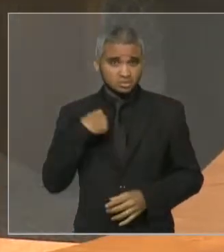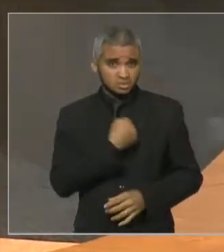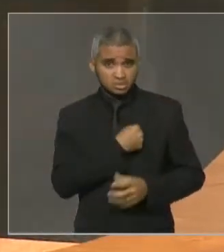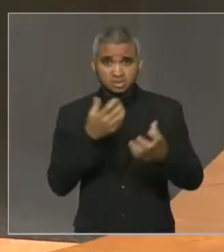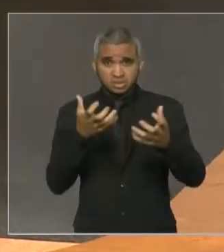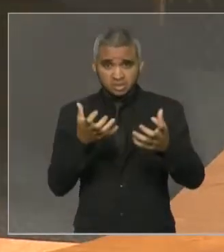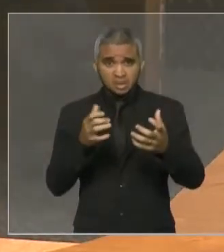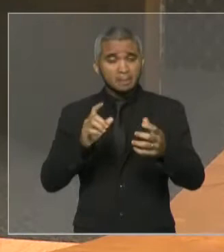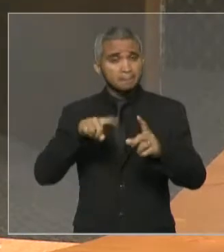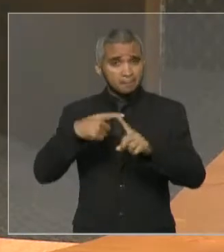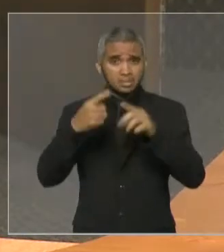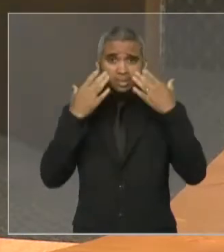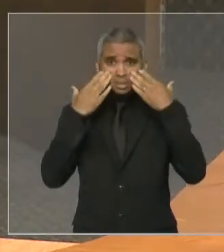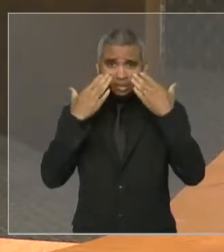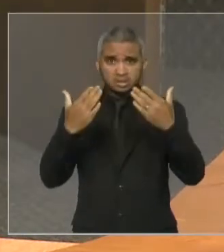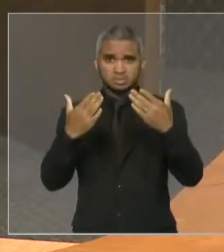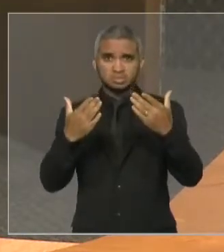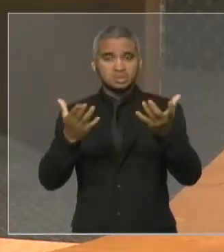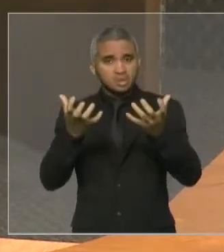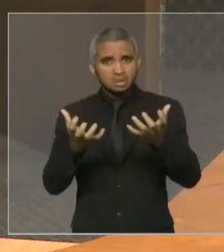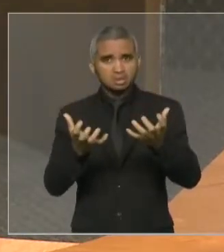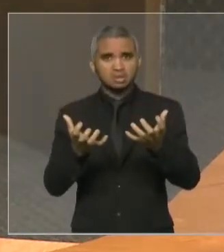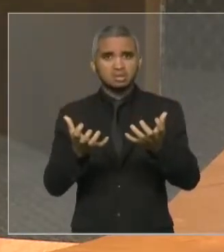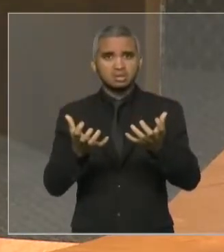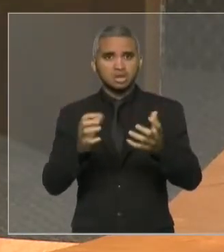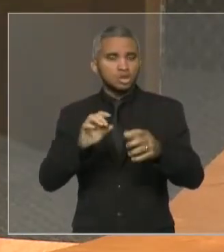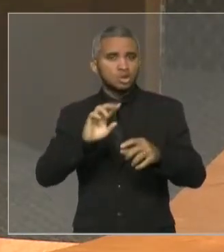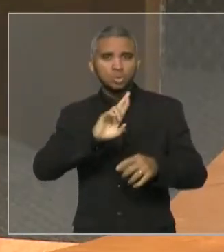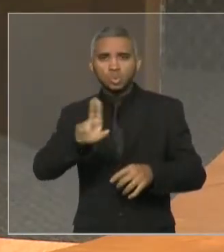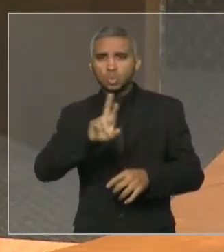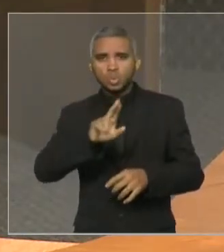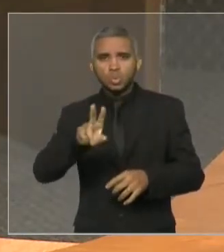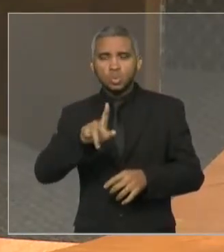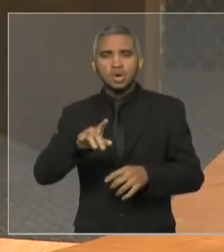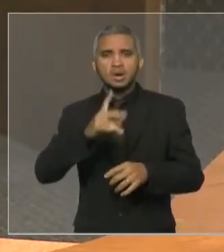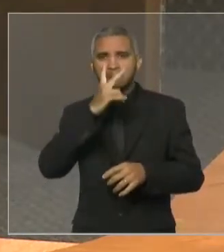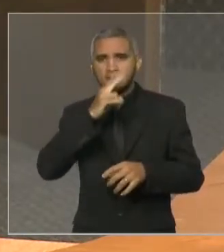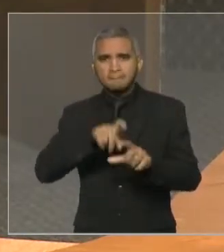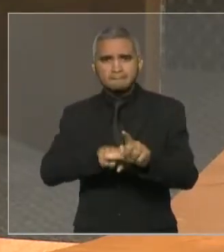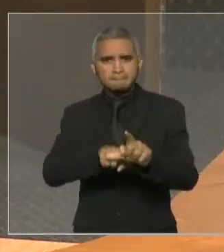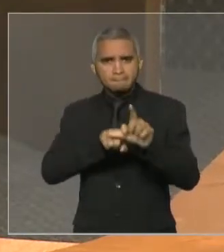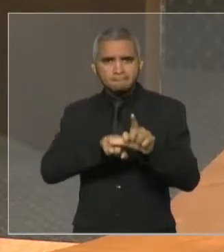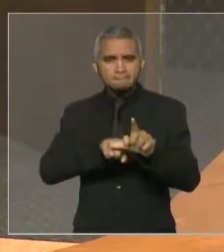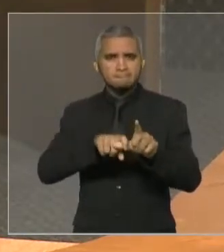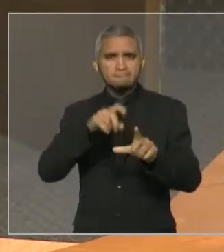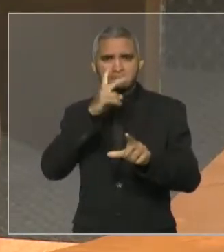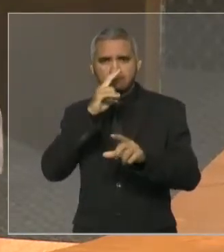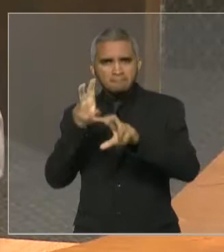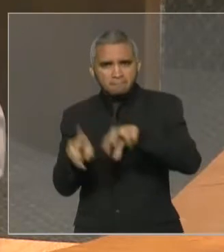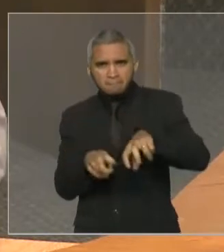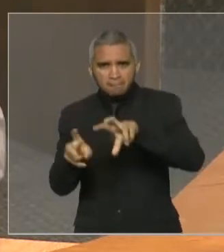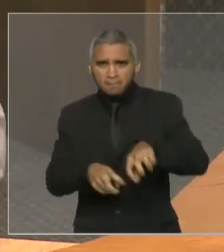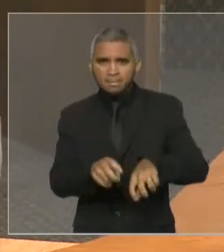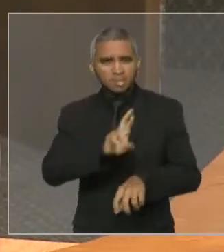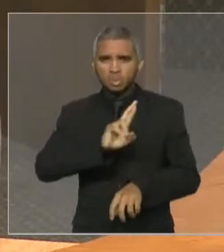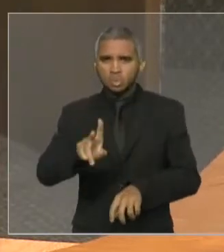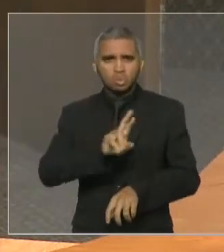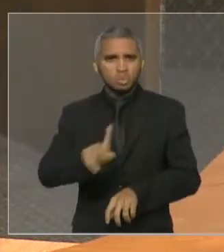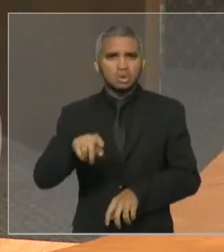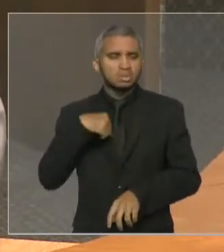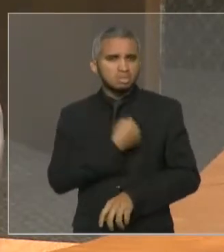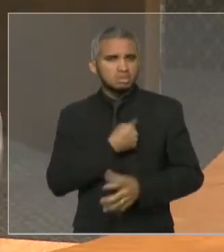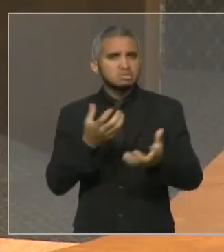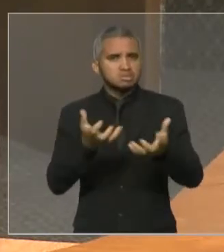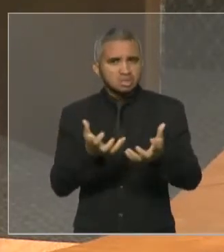mais transparência. E queremos sim, não é arrocho salarial, não é arrocho dos impostos. Nós queremos sim, é a geração de emprego e